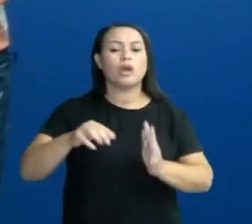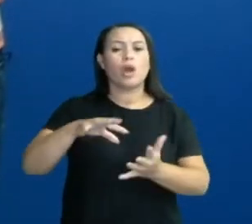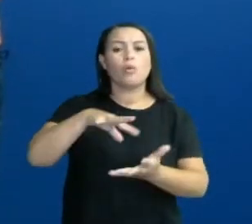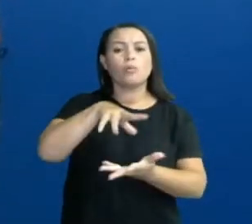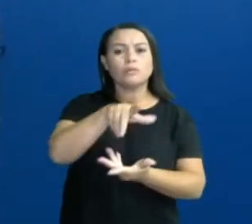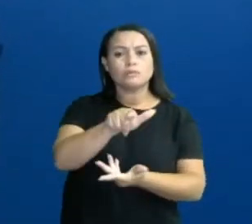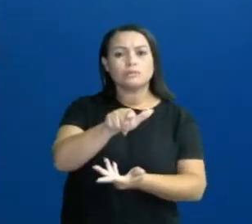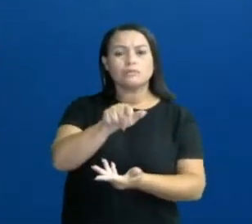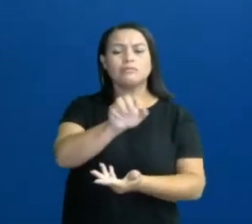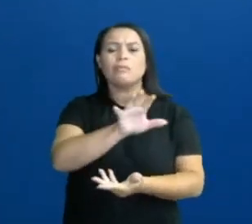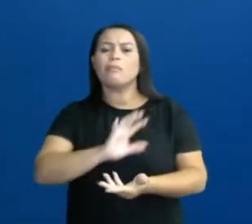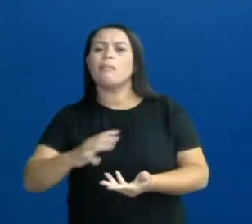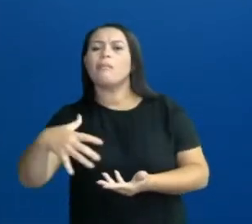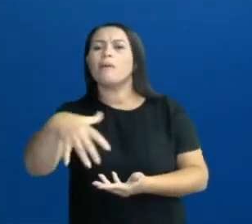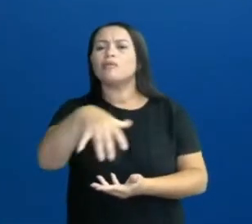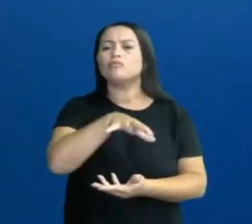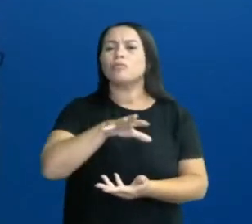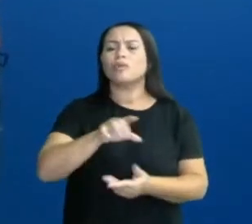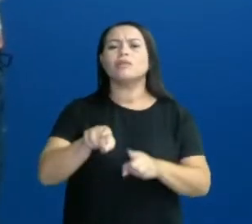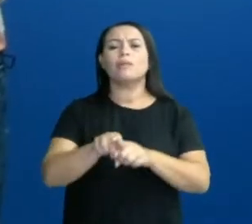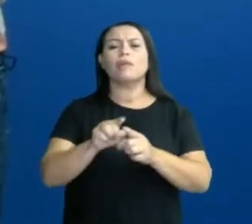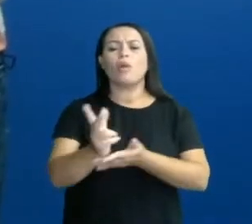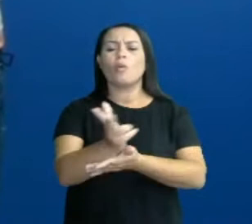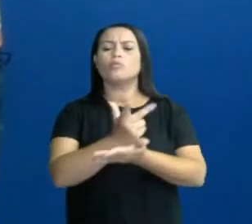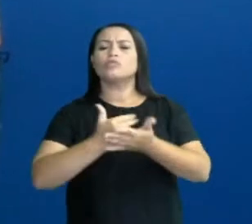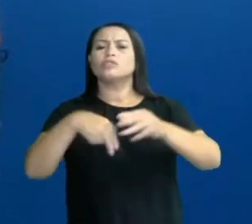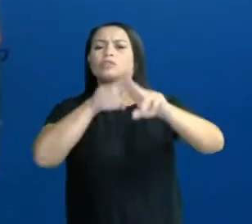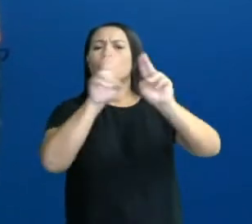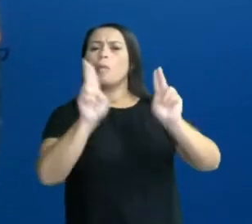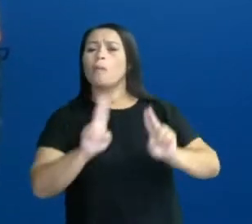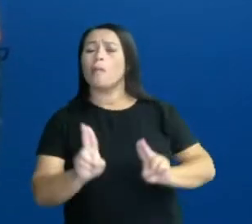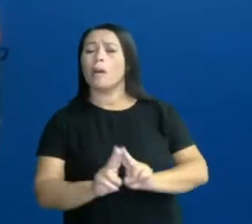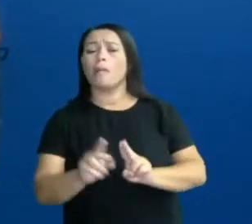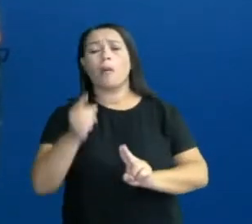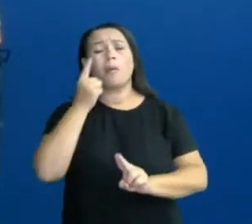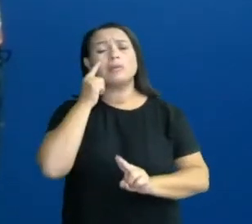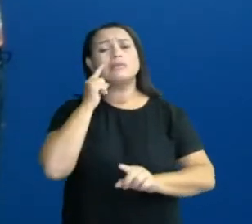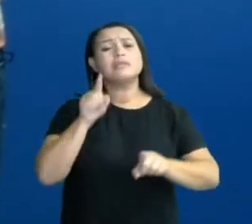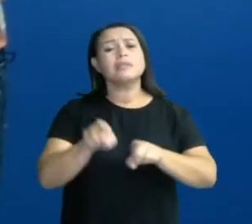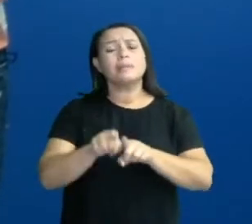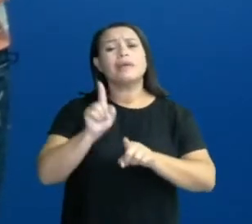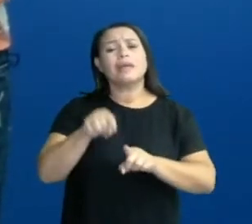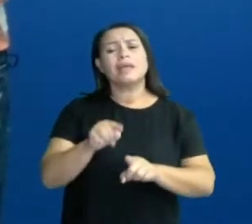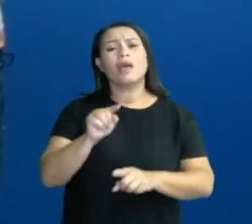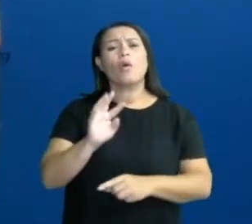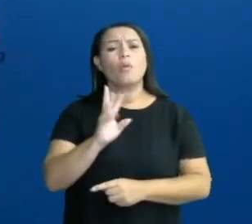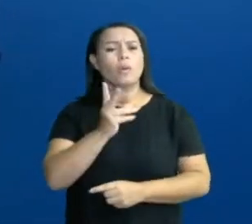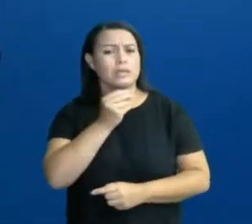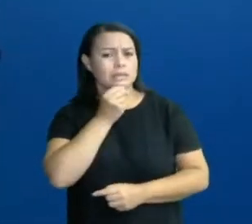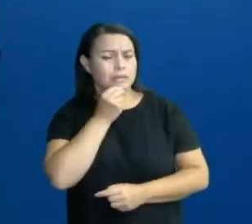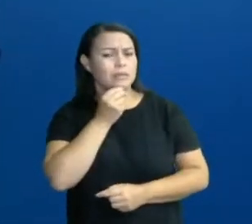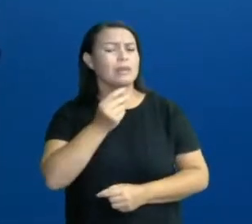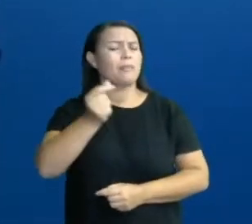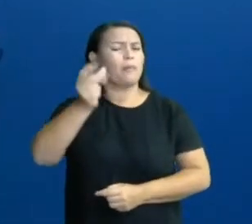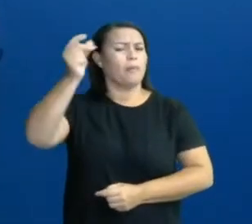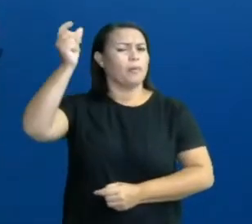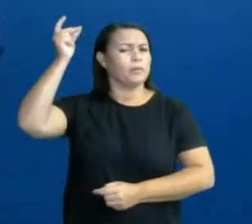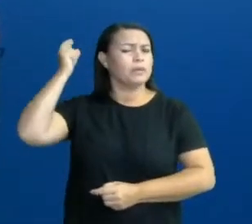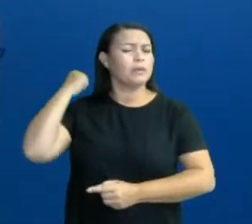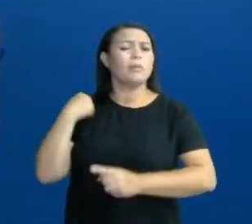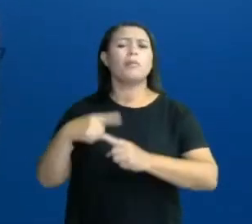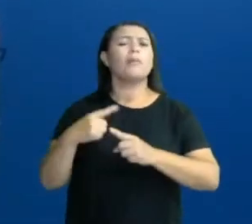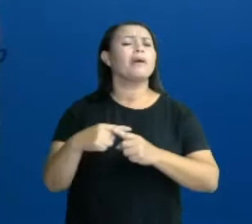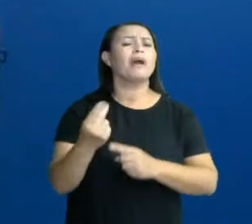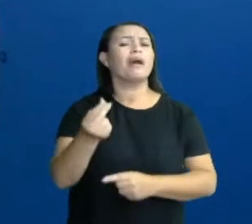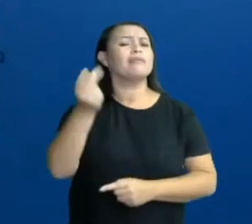meio da cartografia. Quando a gente fala da cartografia, é importante salientar que esse ramo do conhecimento ele é muito antigo. E por que